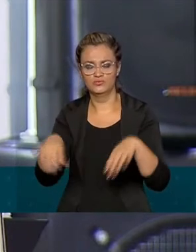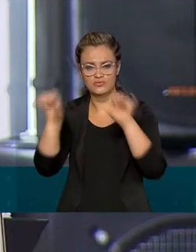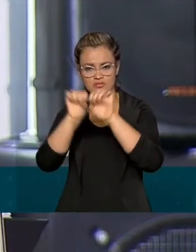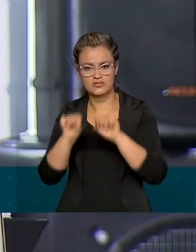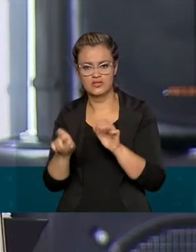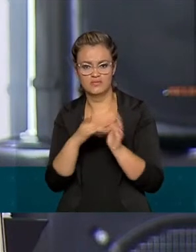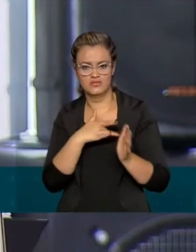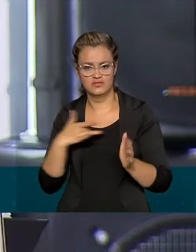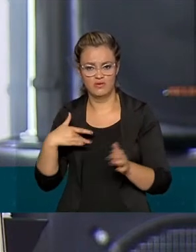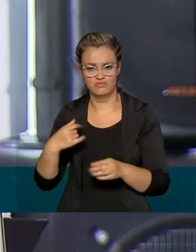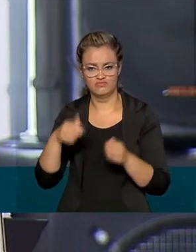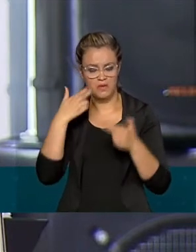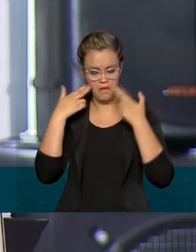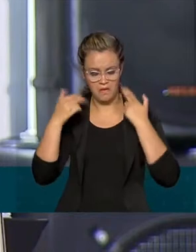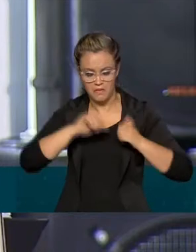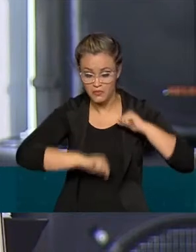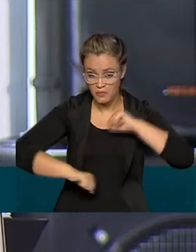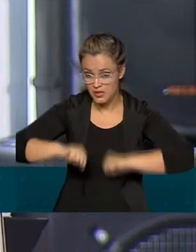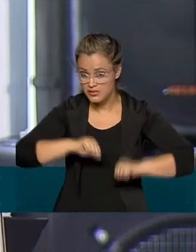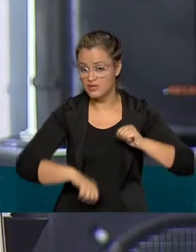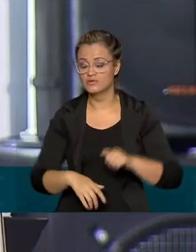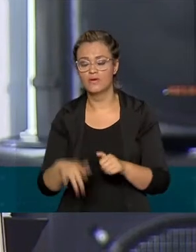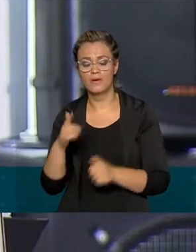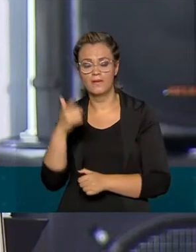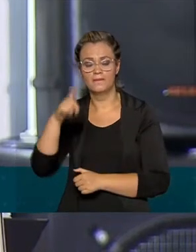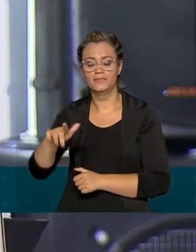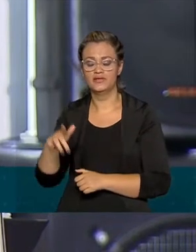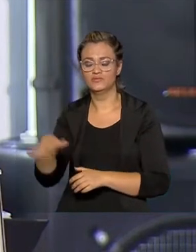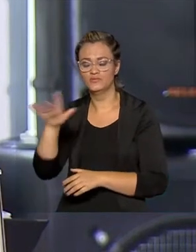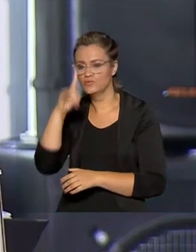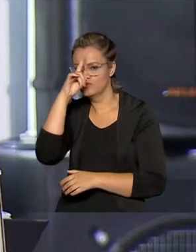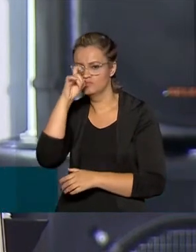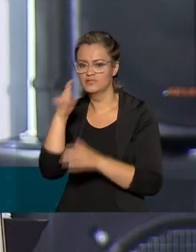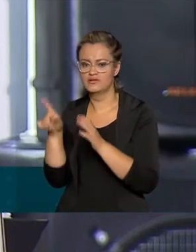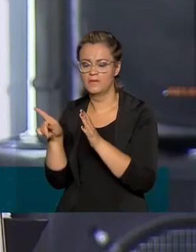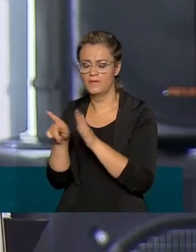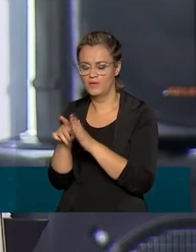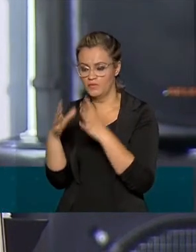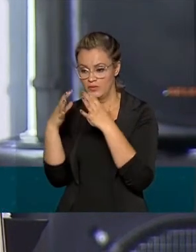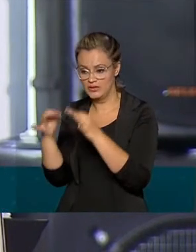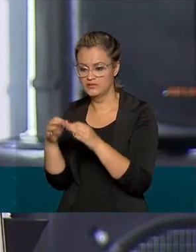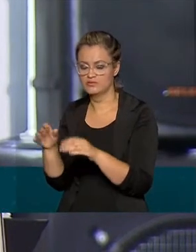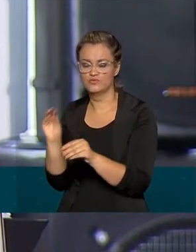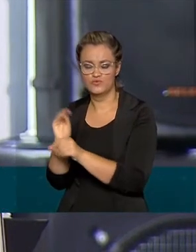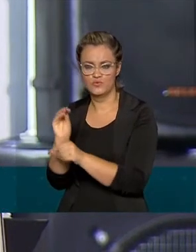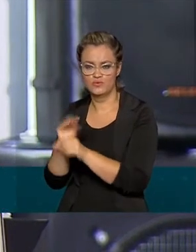Exército, além do desdobramento dos módulos de hospitais de campanha, onde e